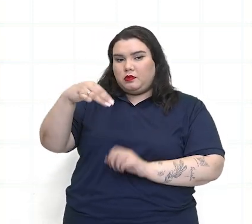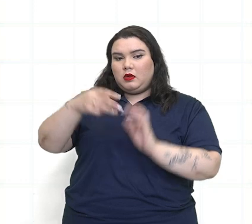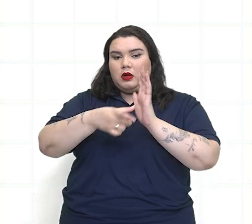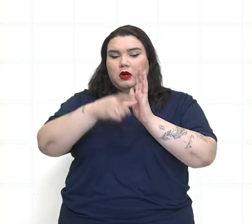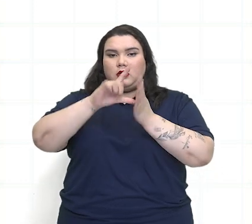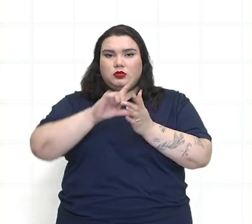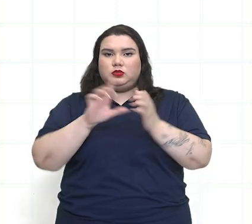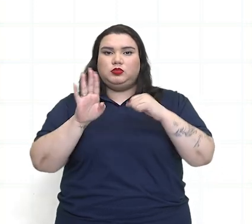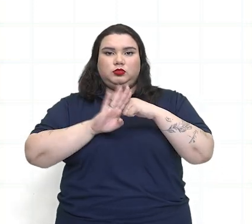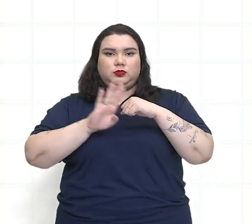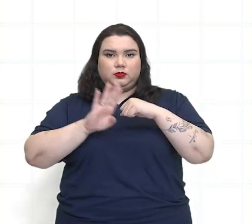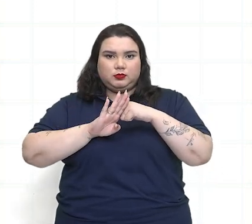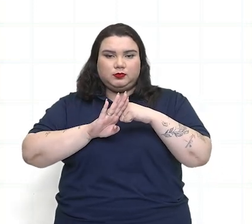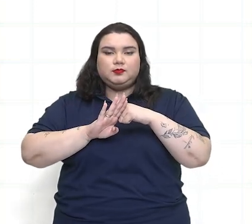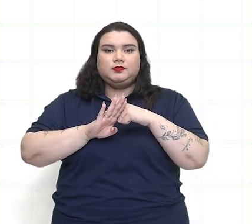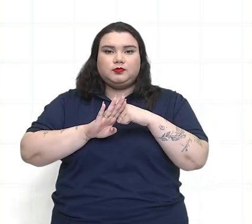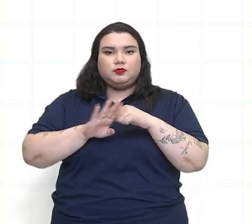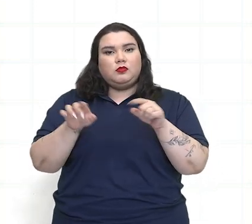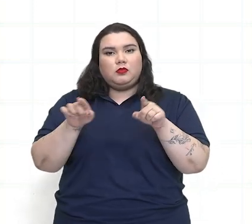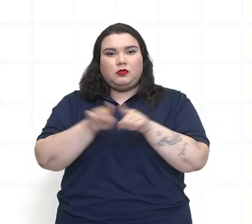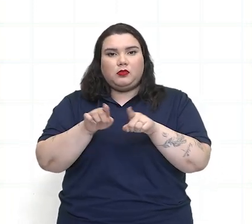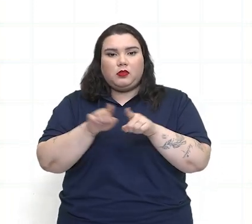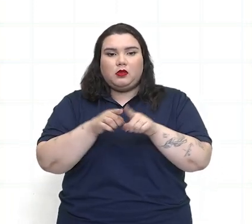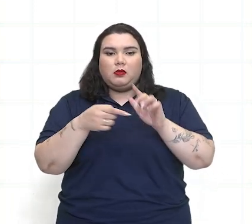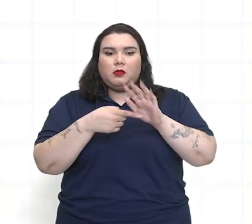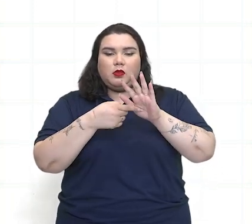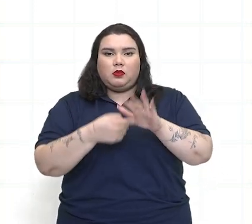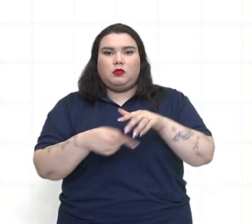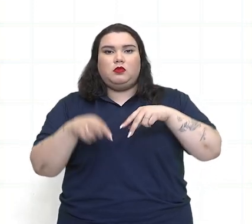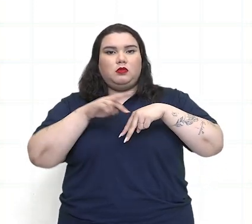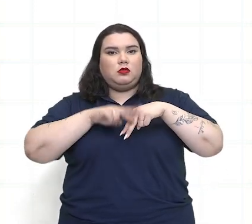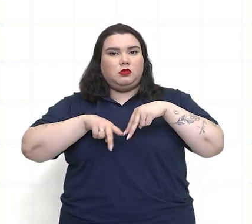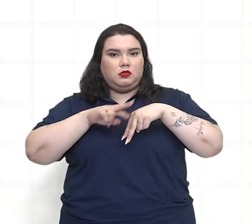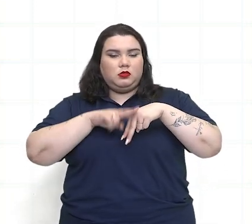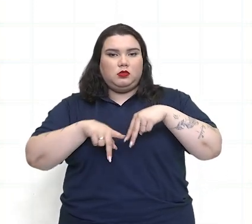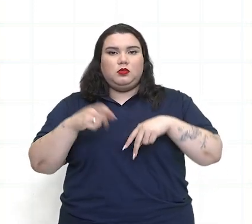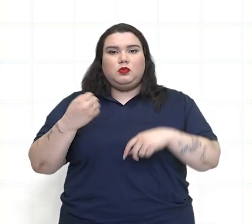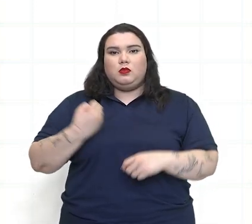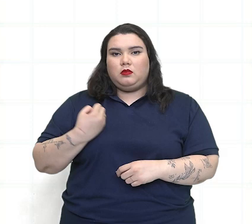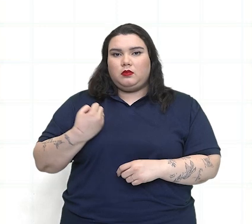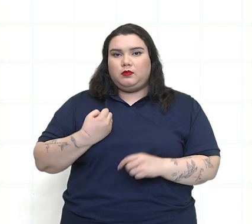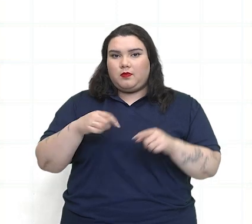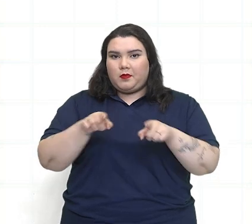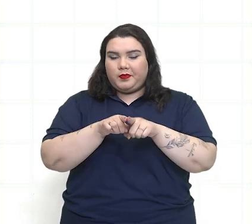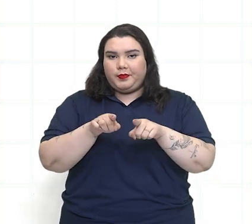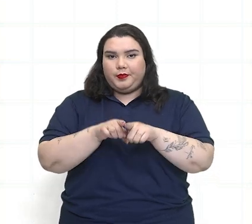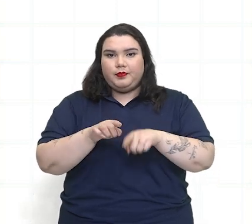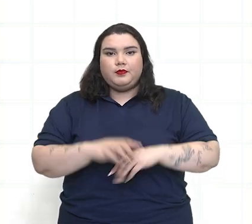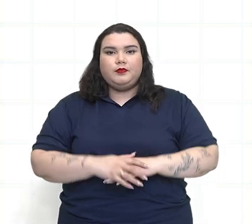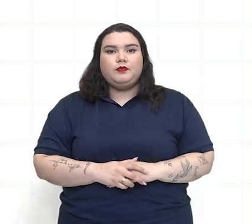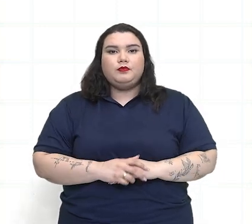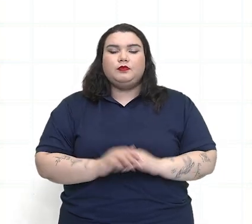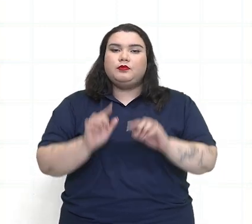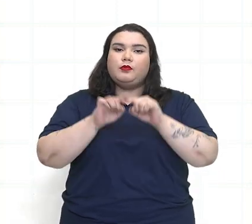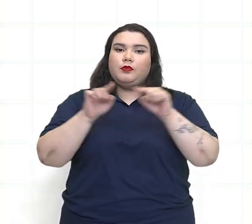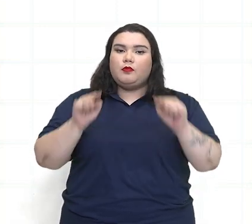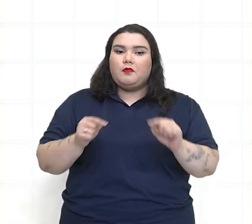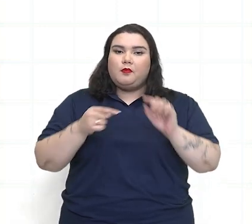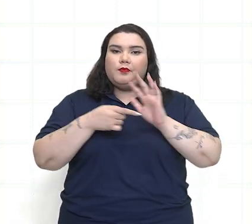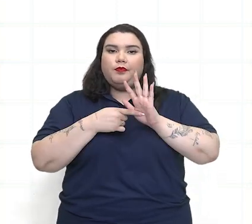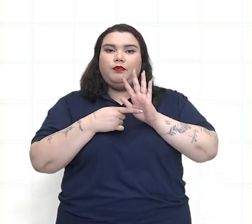do substantivo, também indicando gênero e número. Mas aqui você